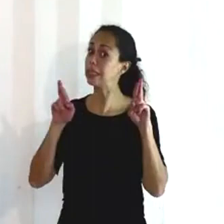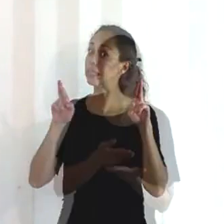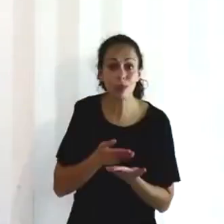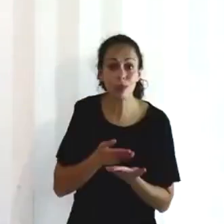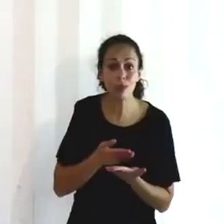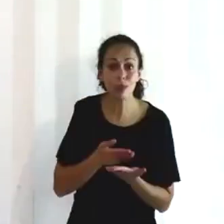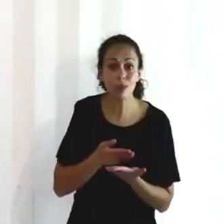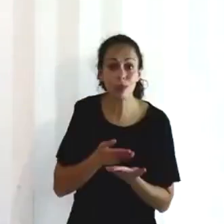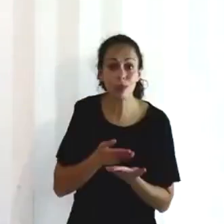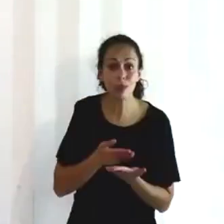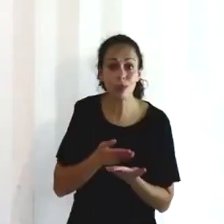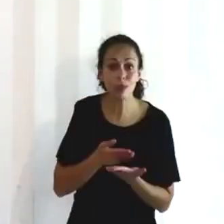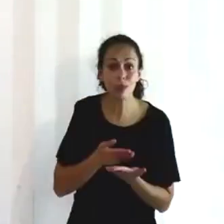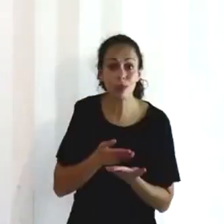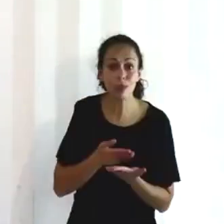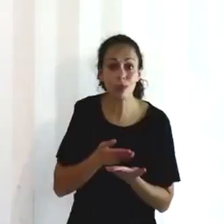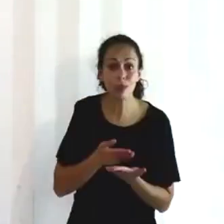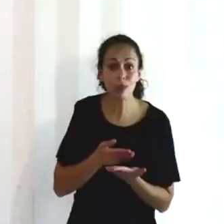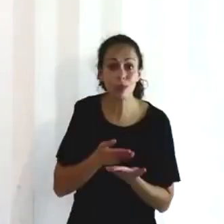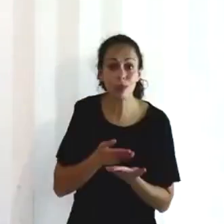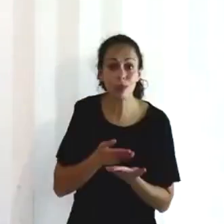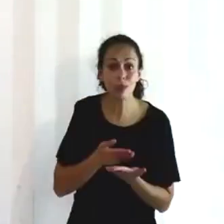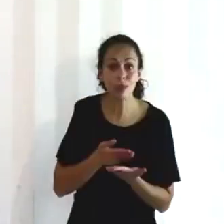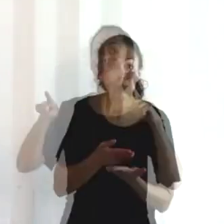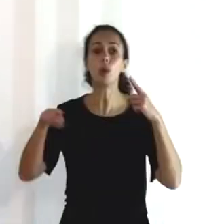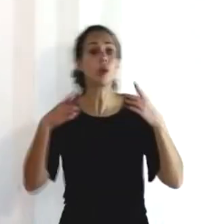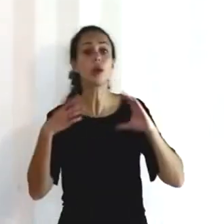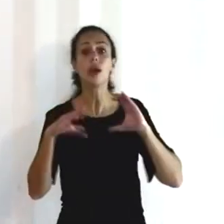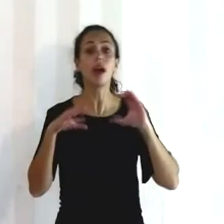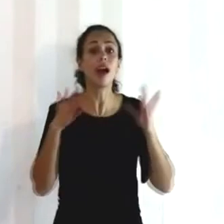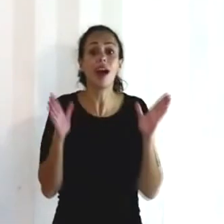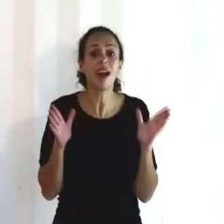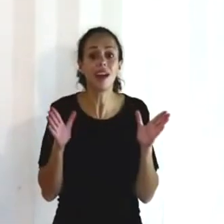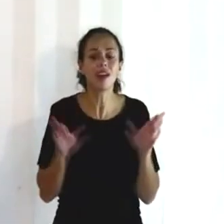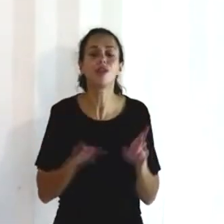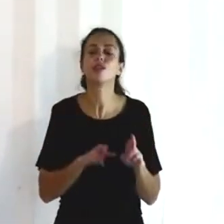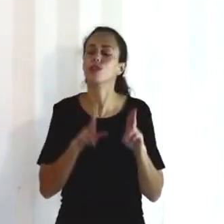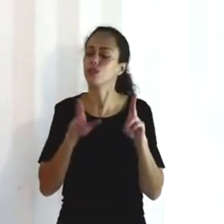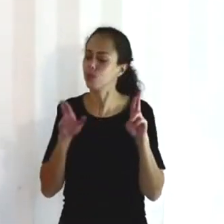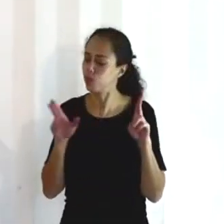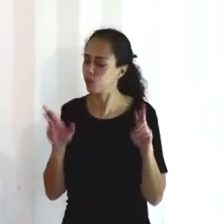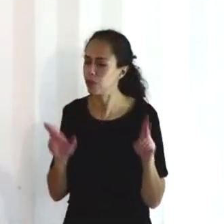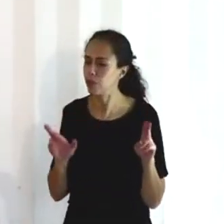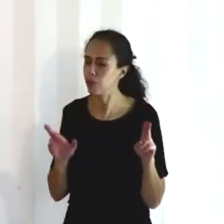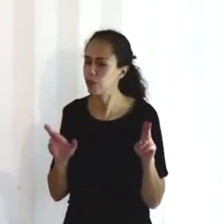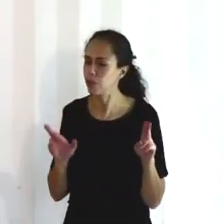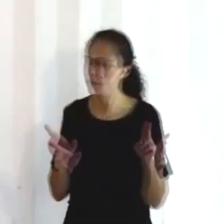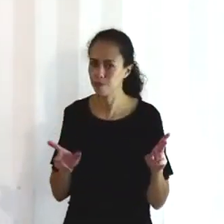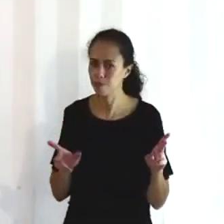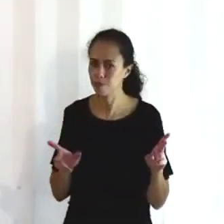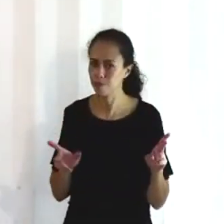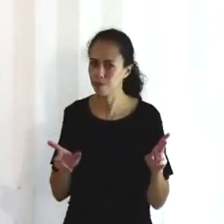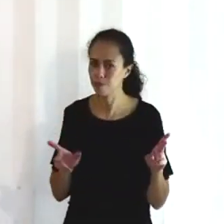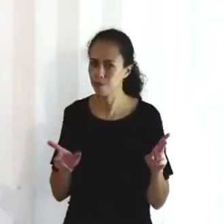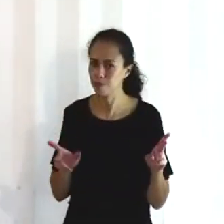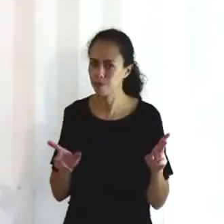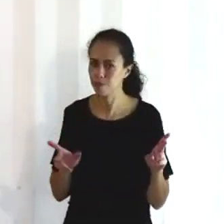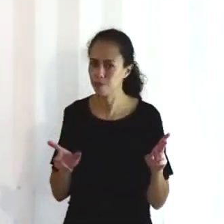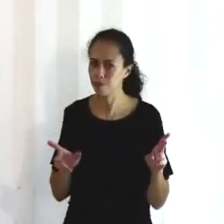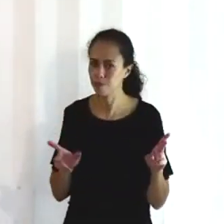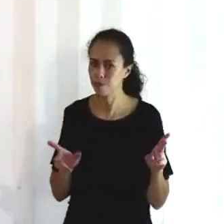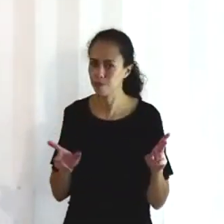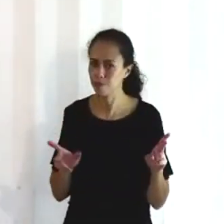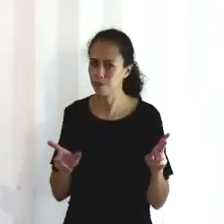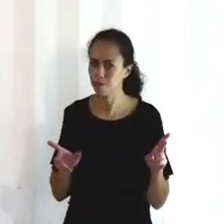maravilhosa como essa que nós cantamos, essas que nós cantamos hoje à noite. Certamente, aqueles que exigem dos outros aquilo que não